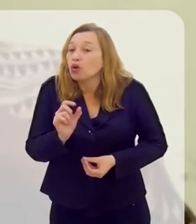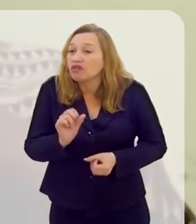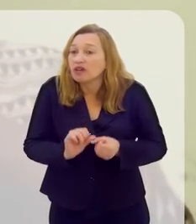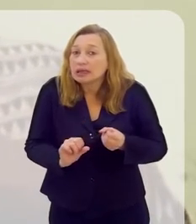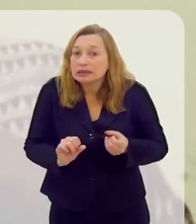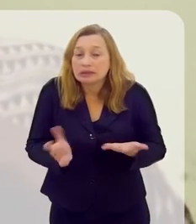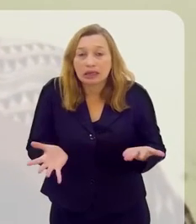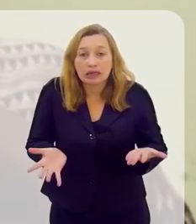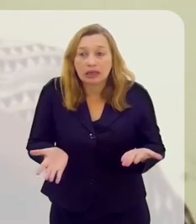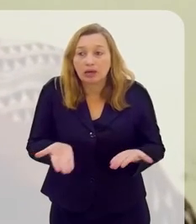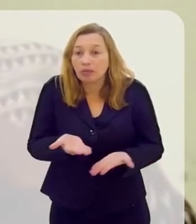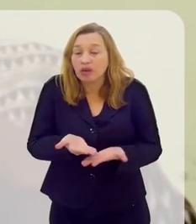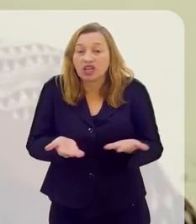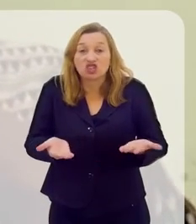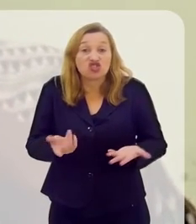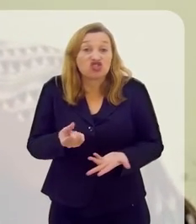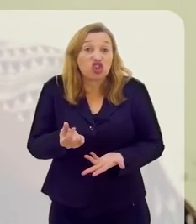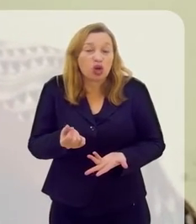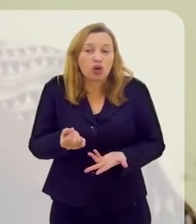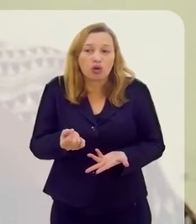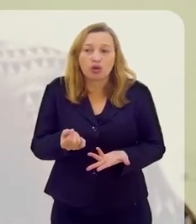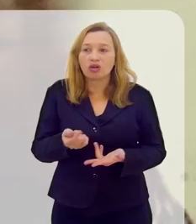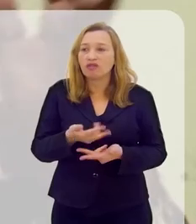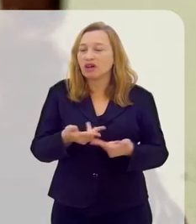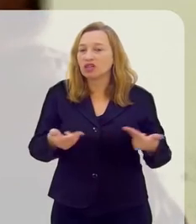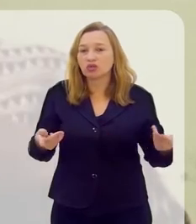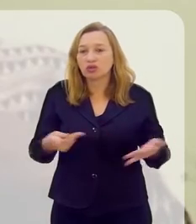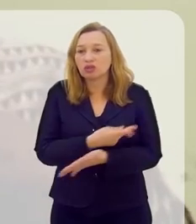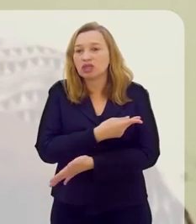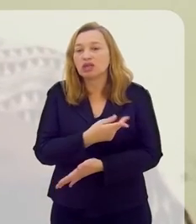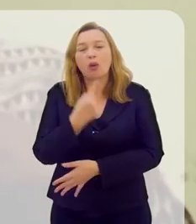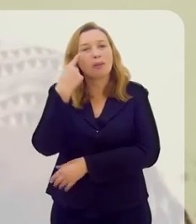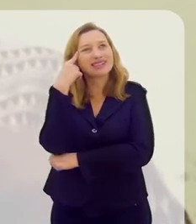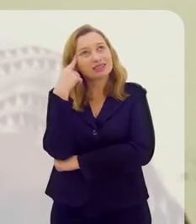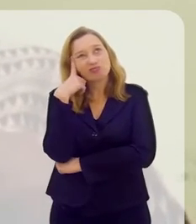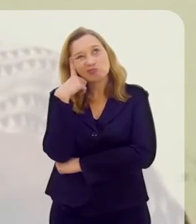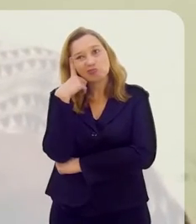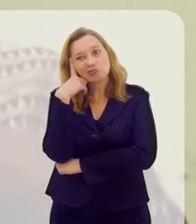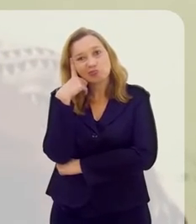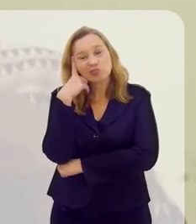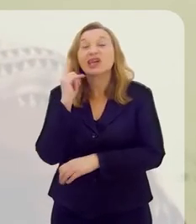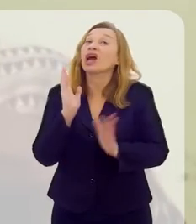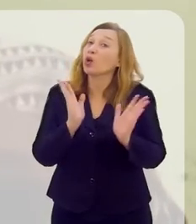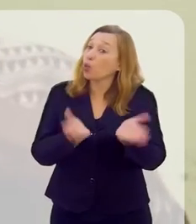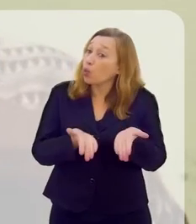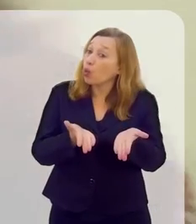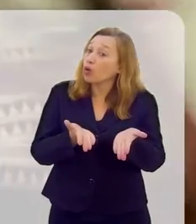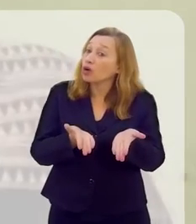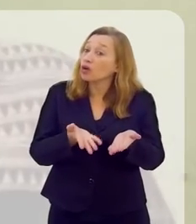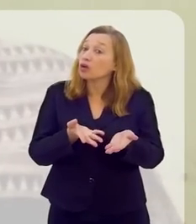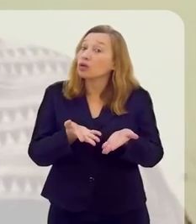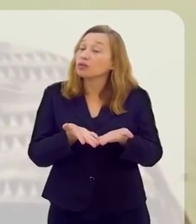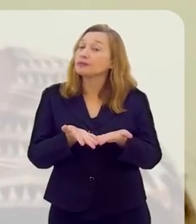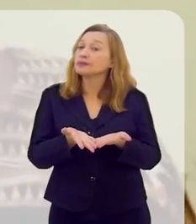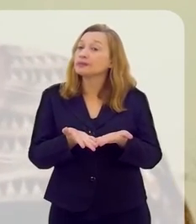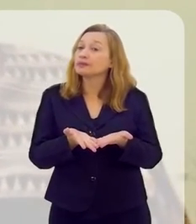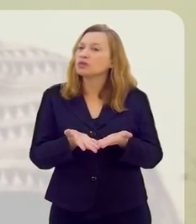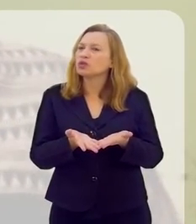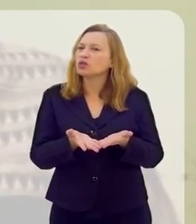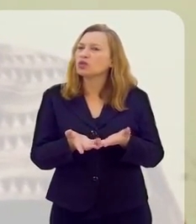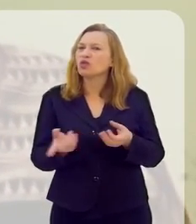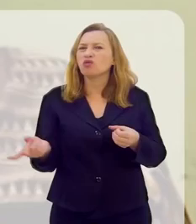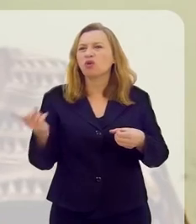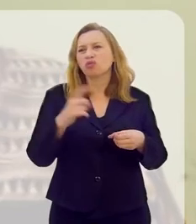completamente, fali. Então, muita coisa aconteceu. Aí eu pensei, sabe, e agora? Vou voltar